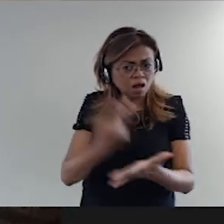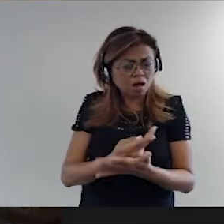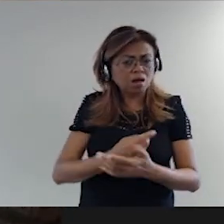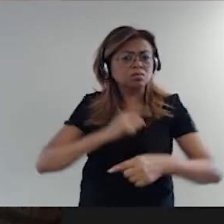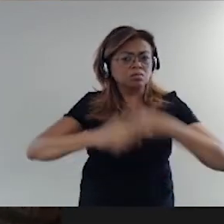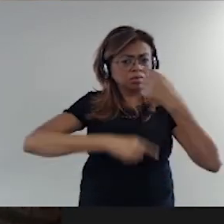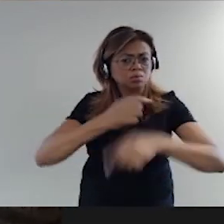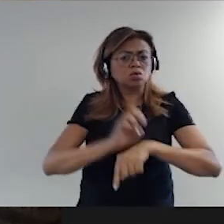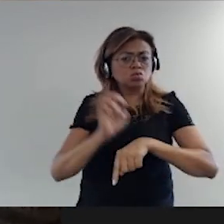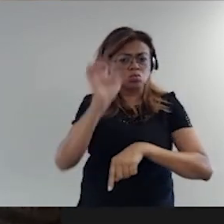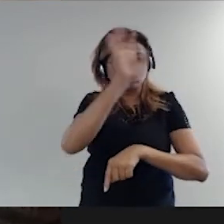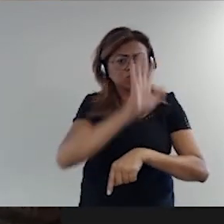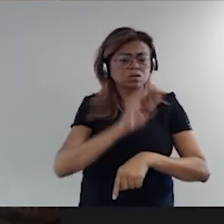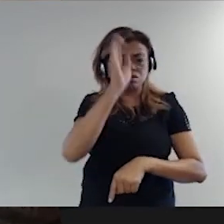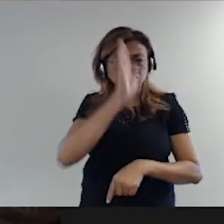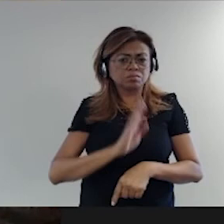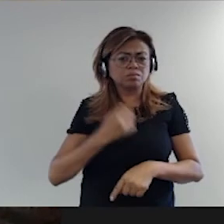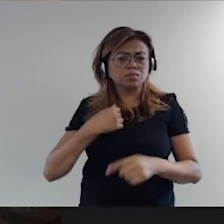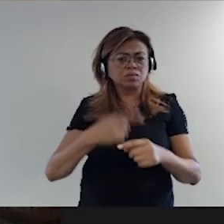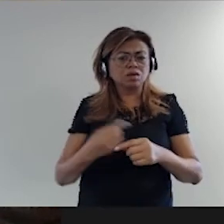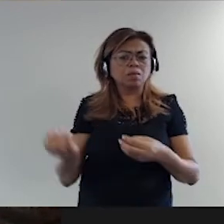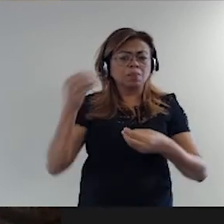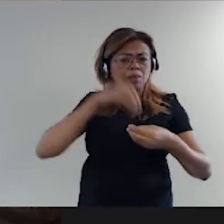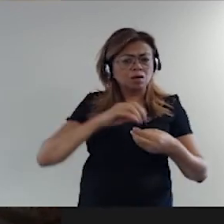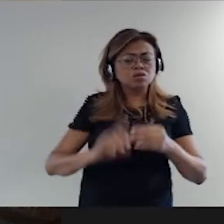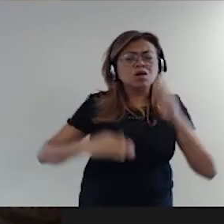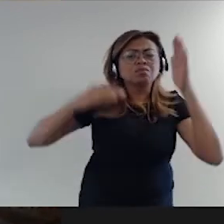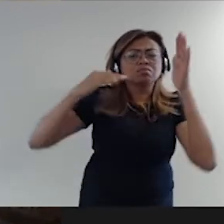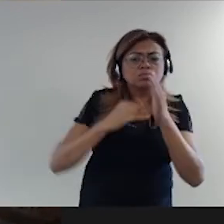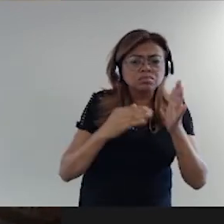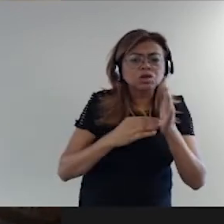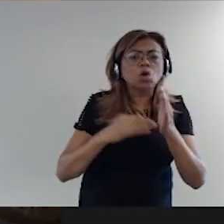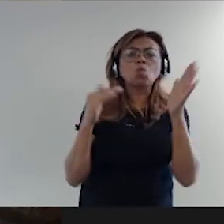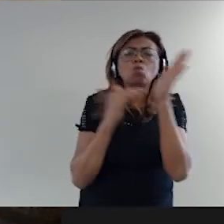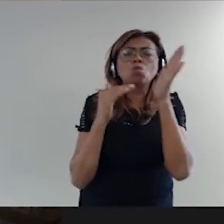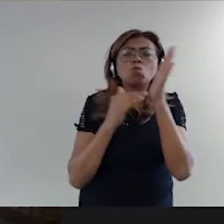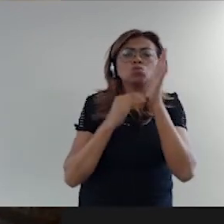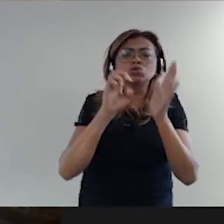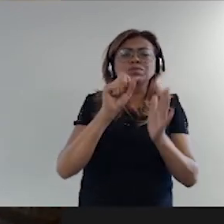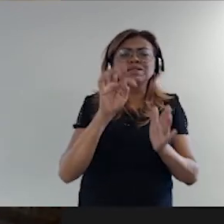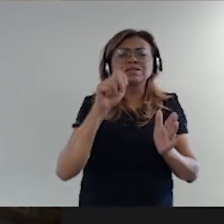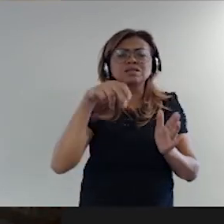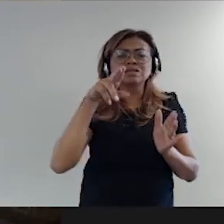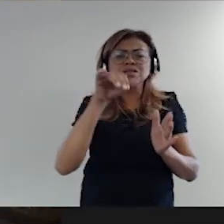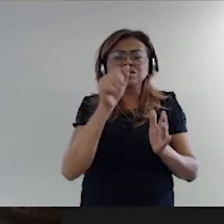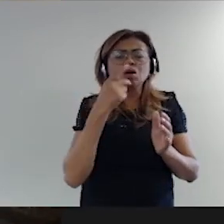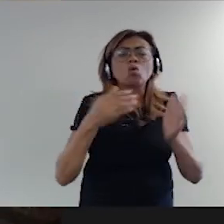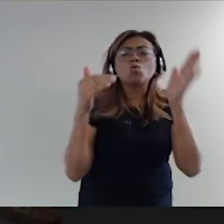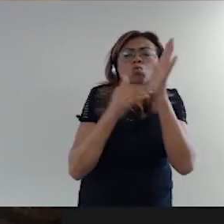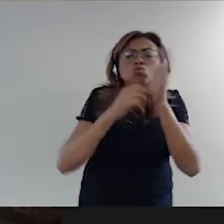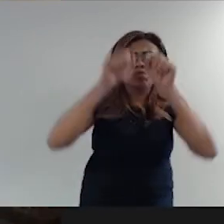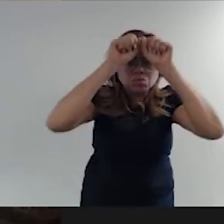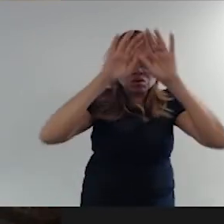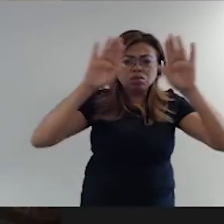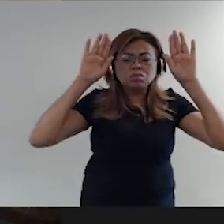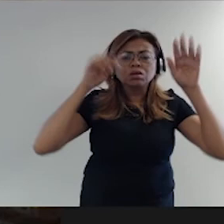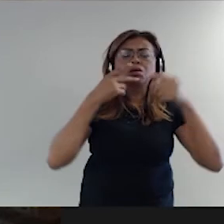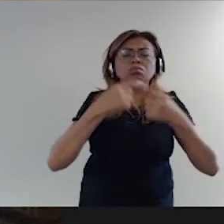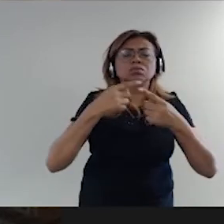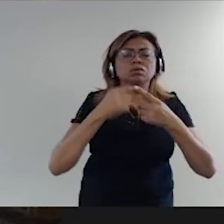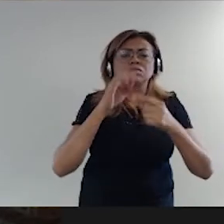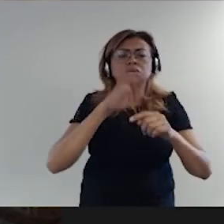do Estado brasileiro de recorrer até a última instância, mesmo em causas que têm decisões